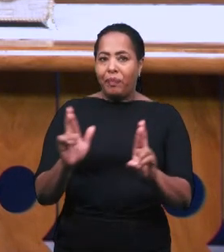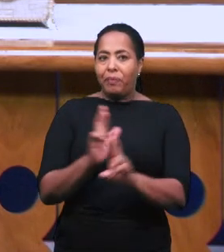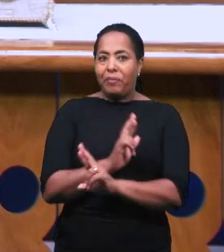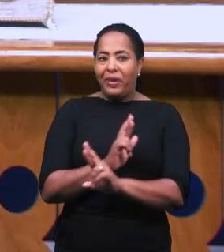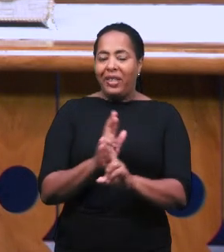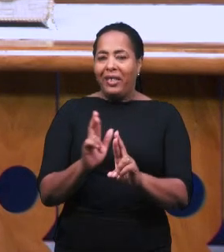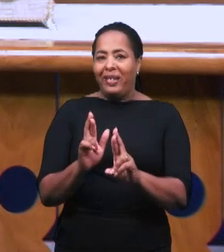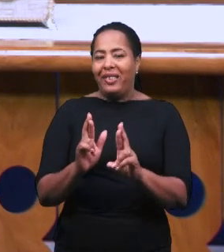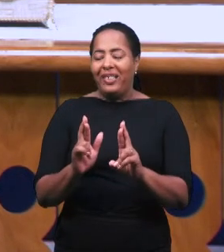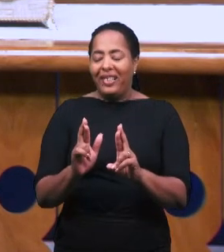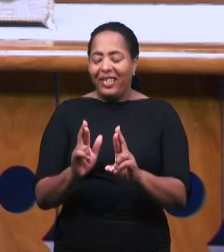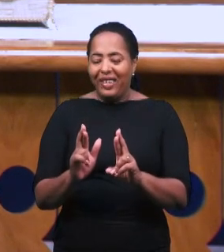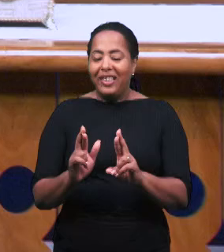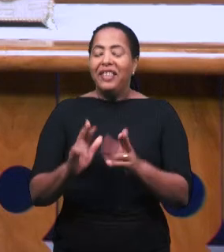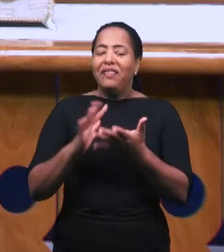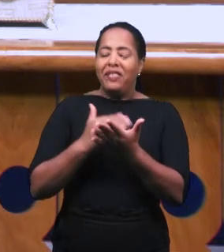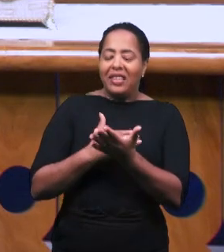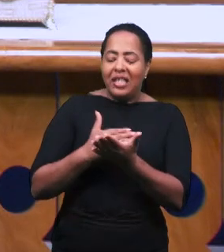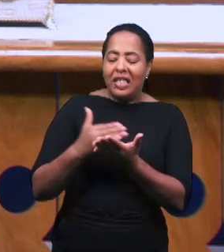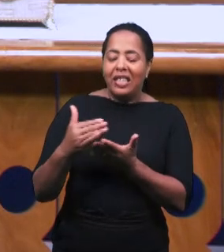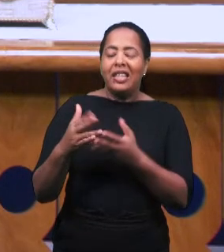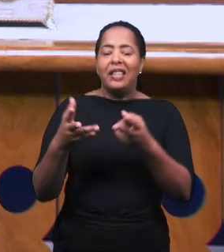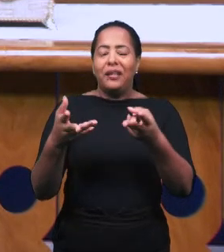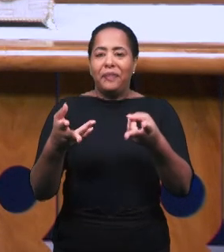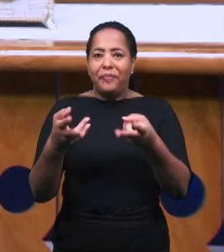Nós estamos começamos a ver,